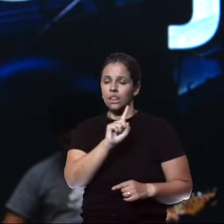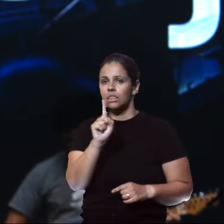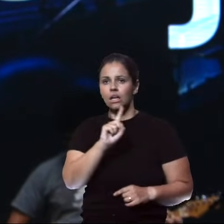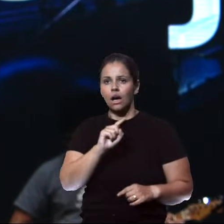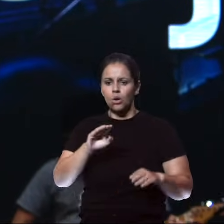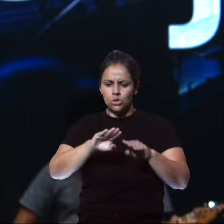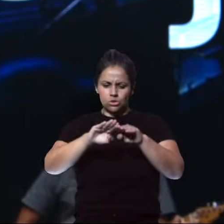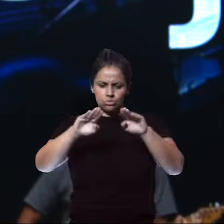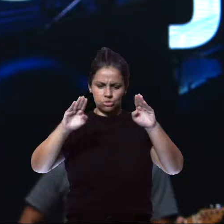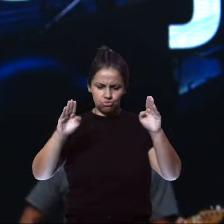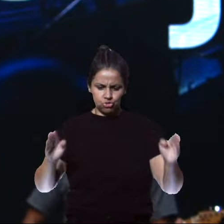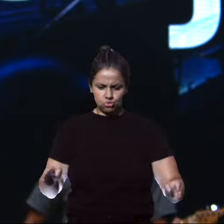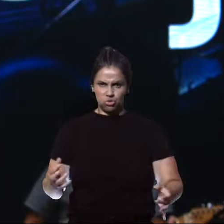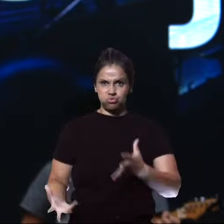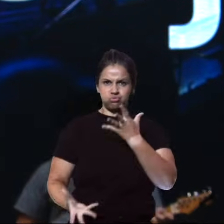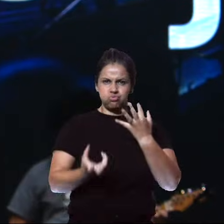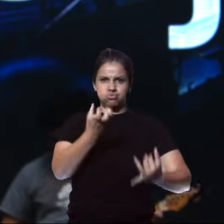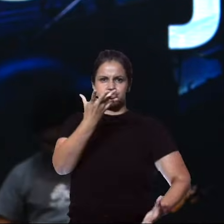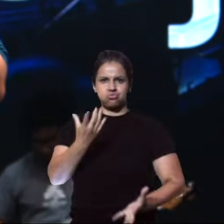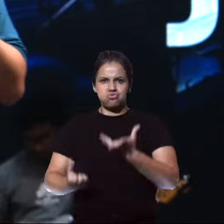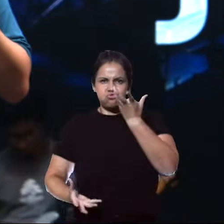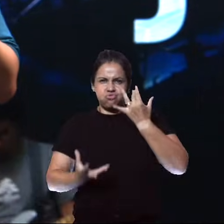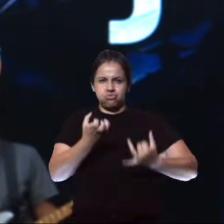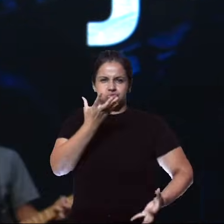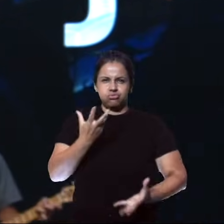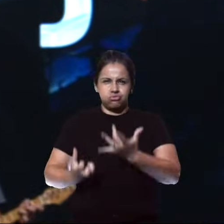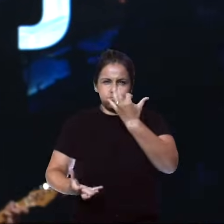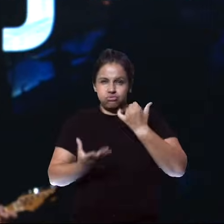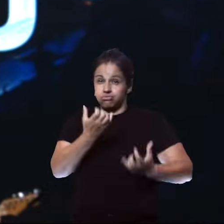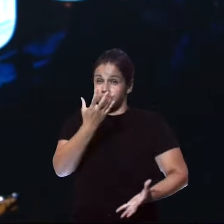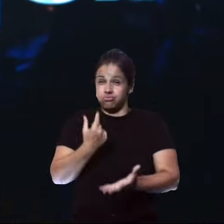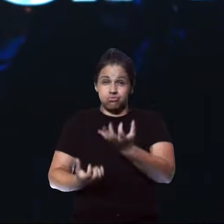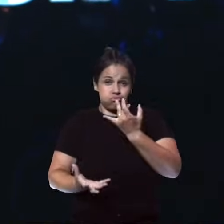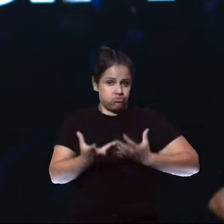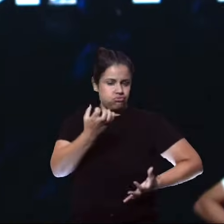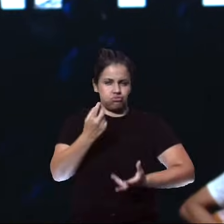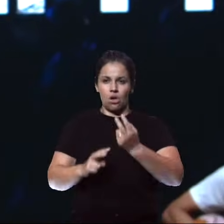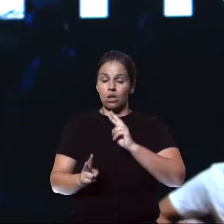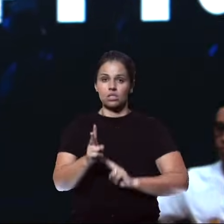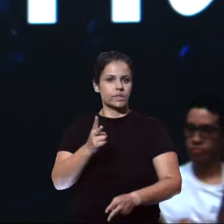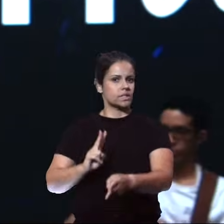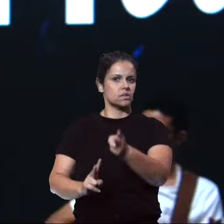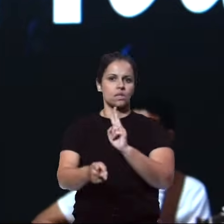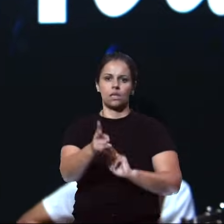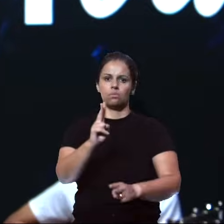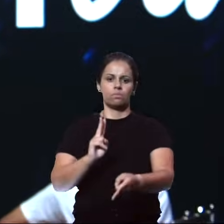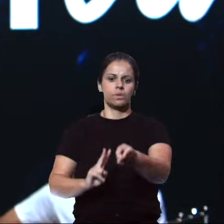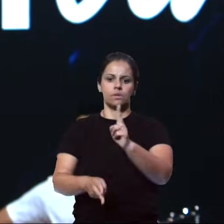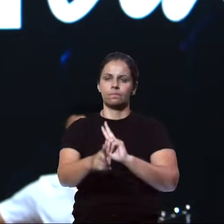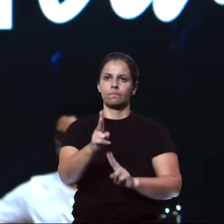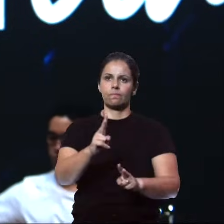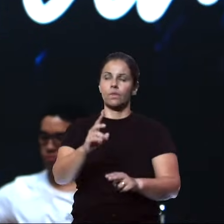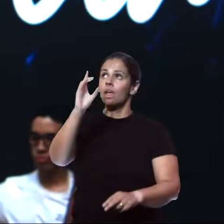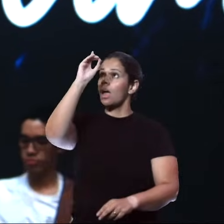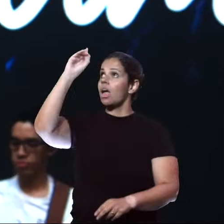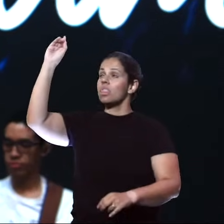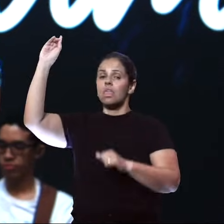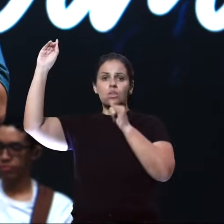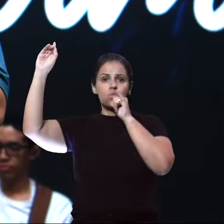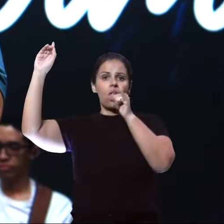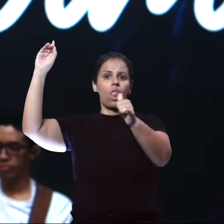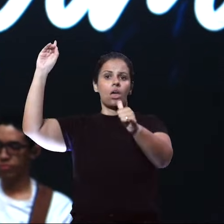que queima constantemente. Era isso que Deus havia falado para o seu povo quando Ele estabelece a sua